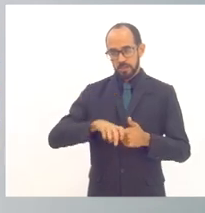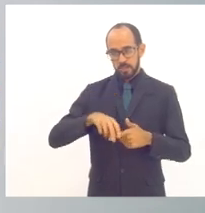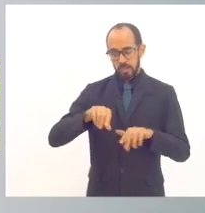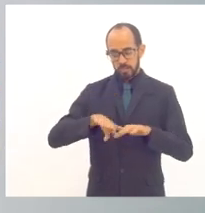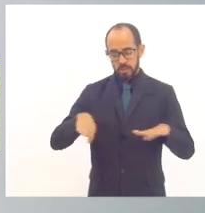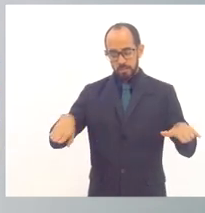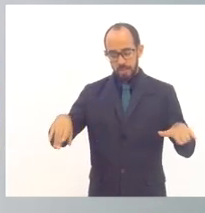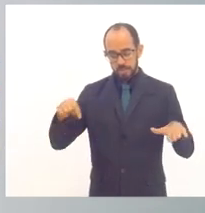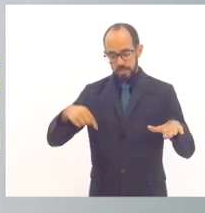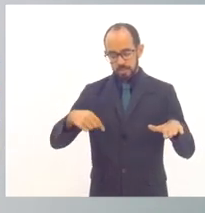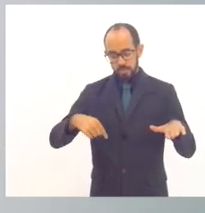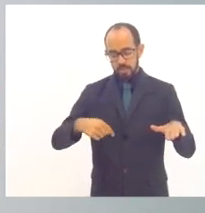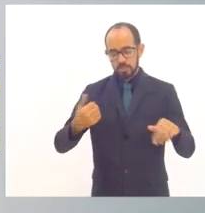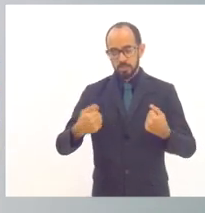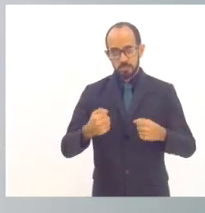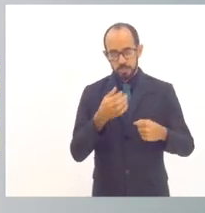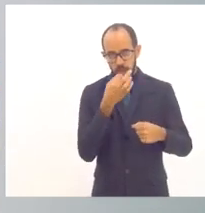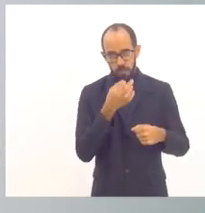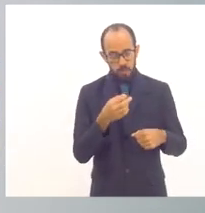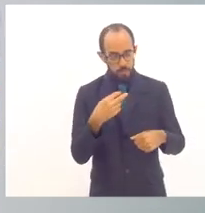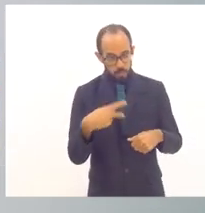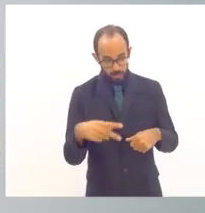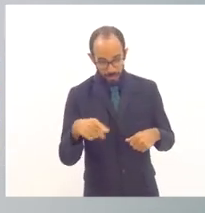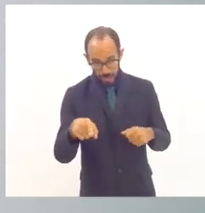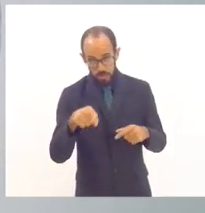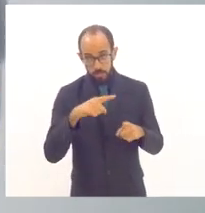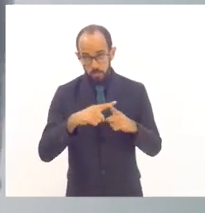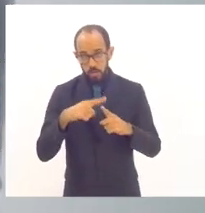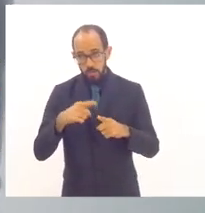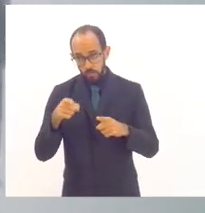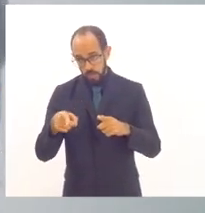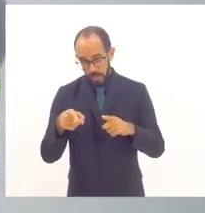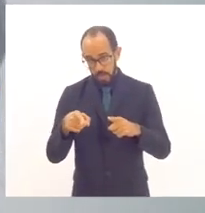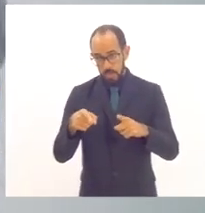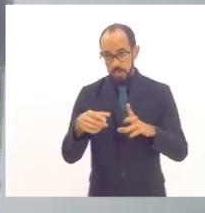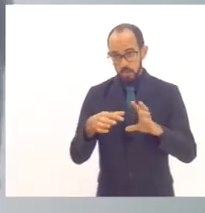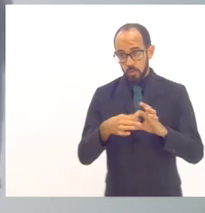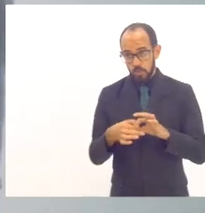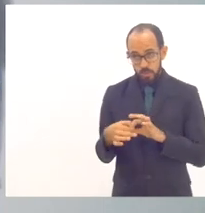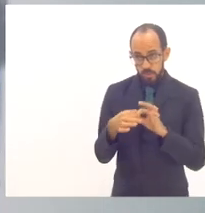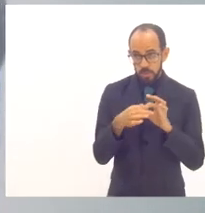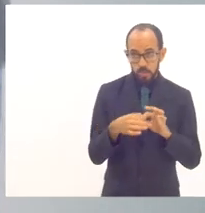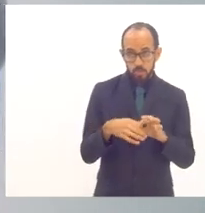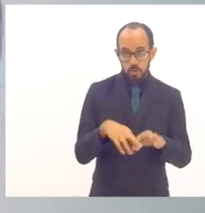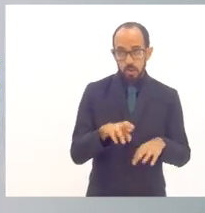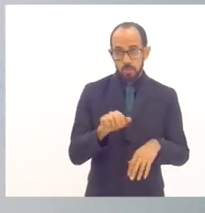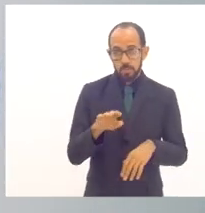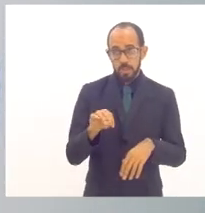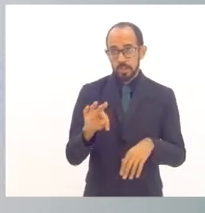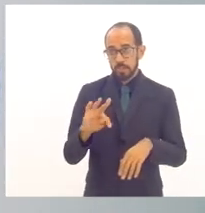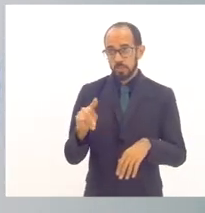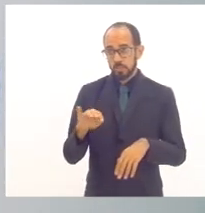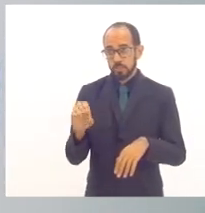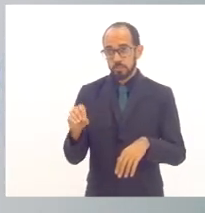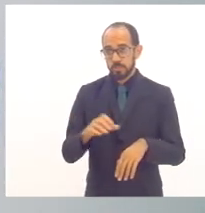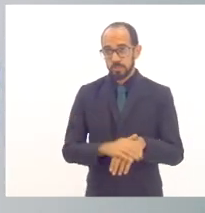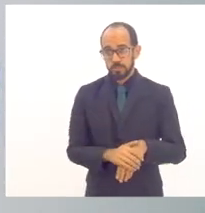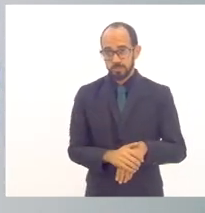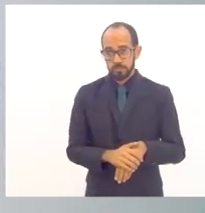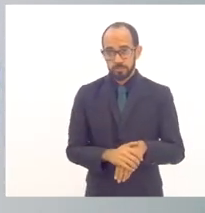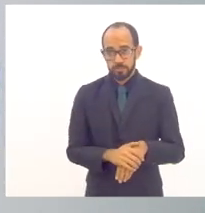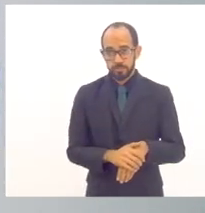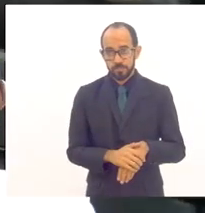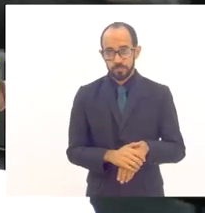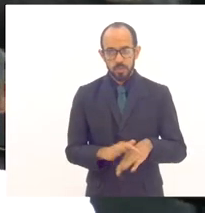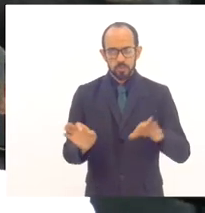gente tinha que ouvir a opinião dele, porque foi ele que uniu Robertinho, Paulão Kikongo. Só uma questão de ordem, entendeu?